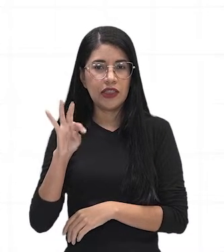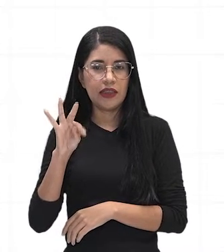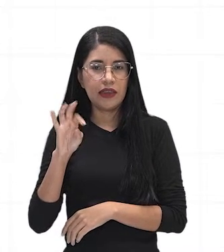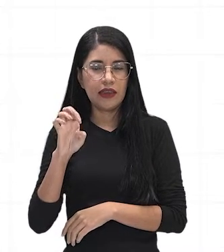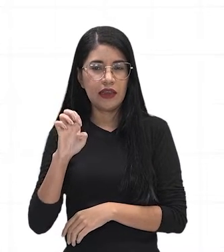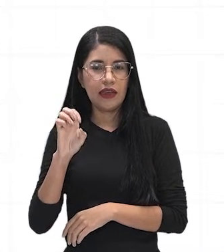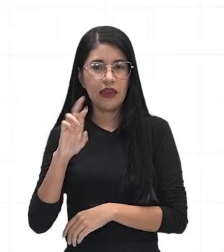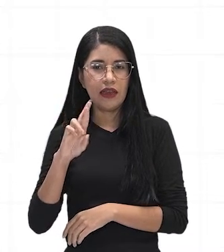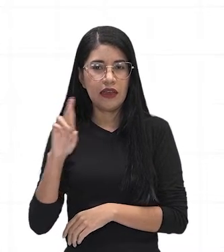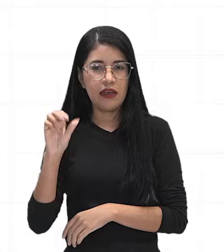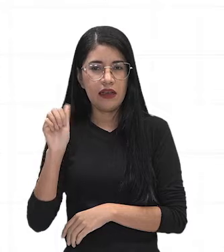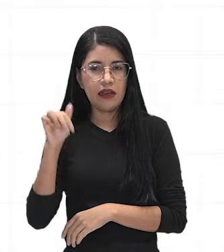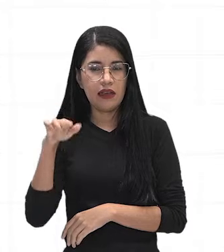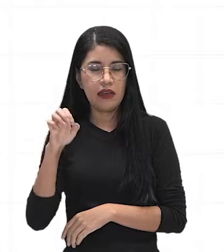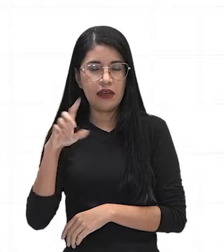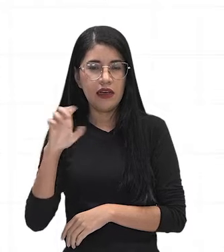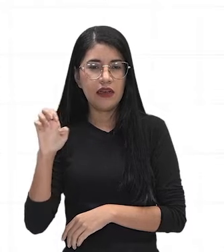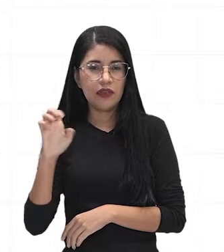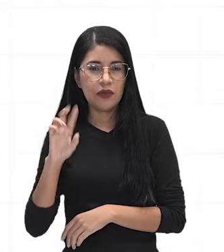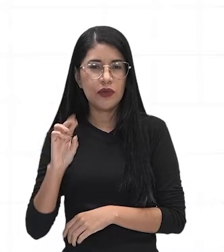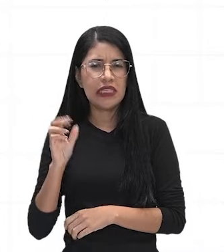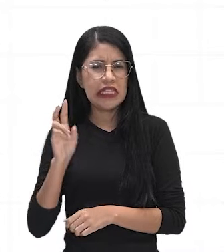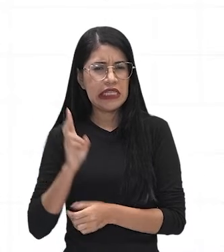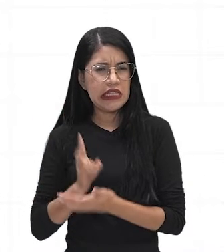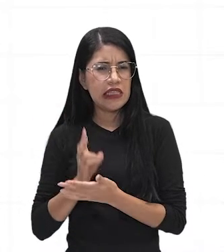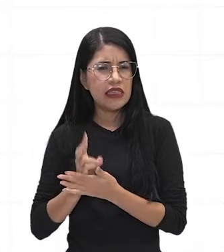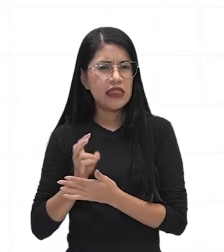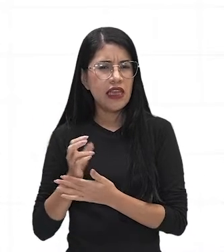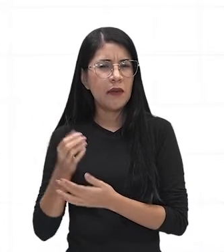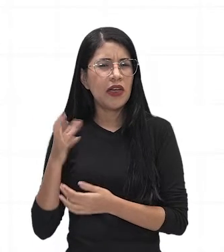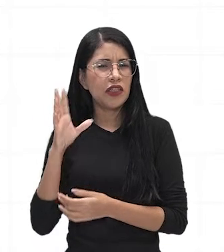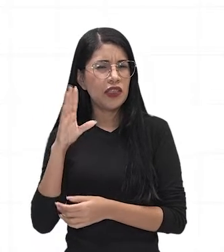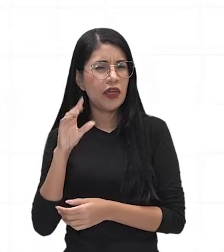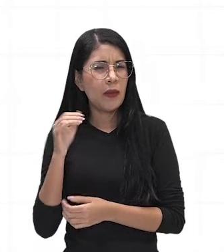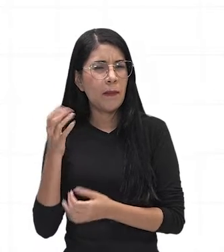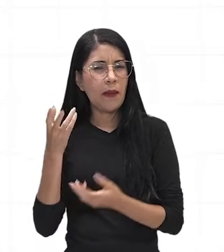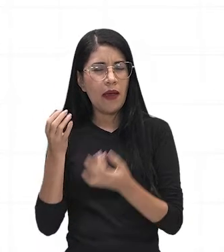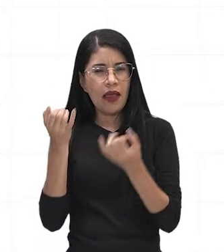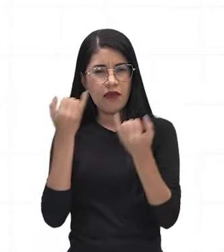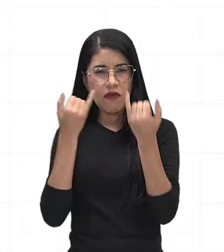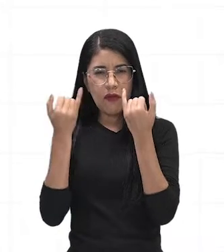deste velho mundo, tá? Então, bota aí na tua